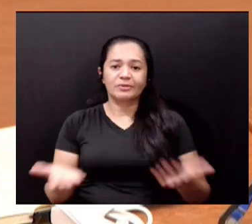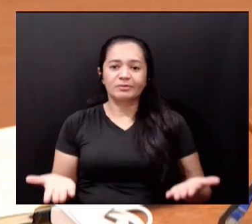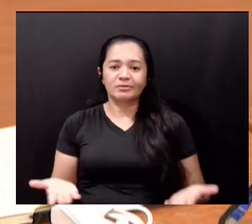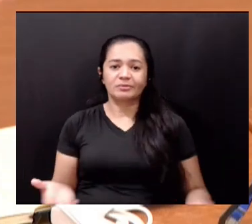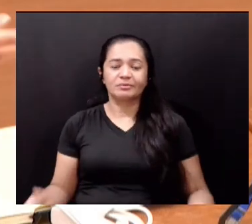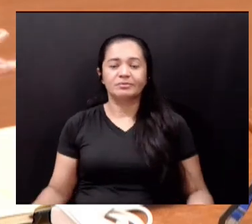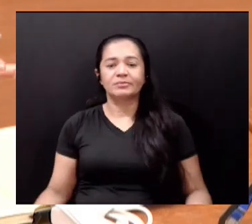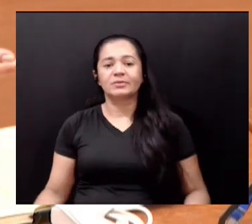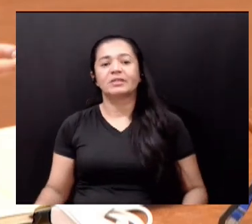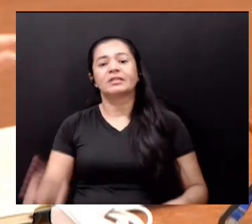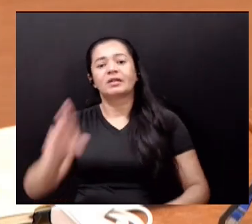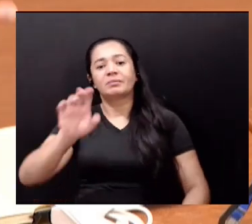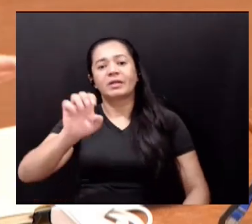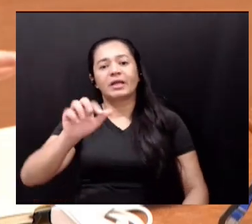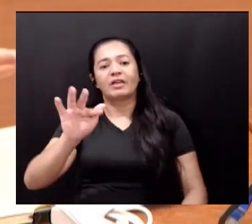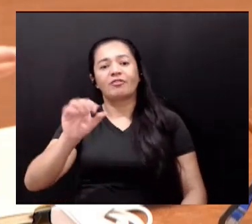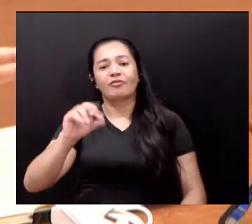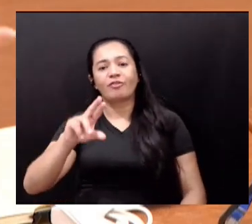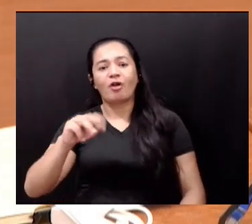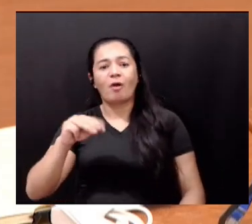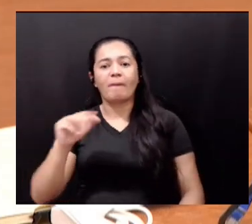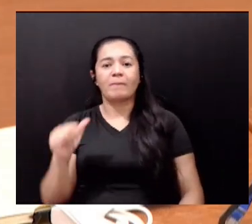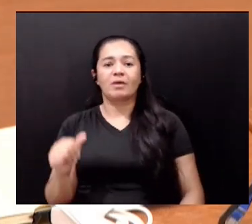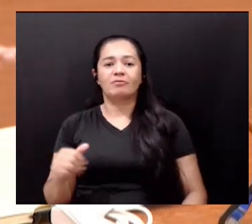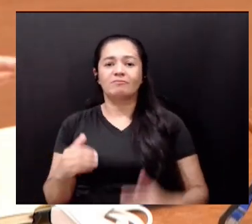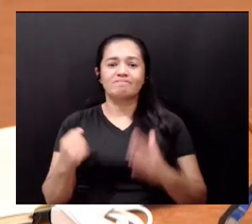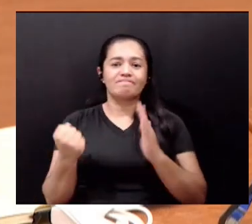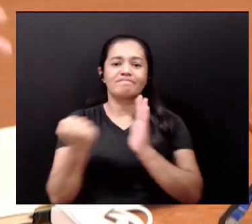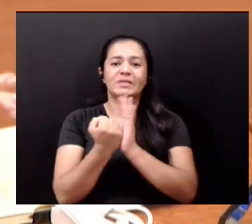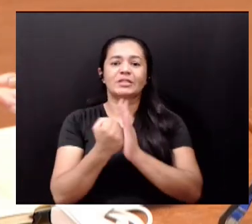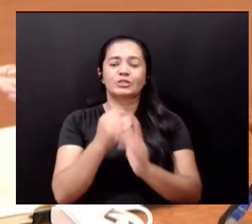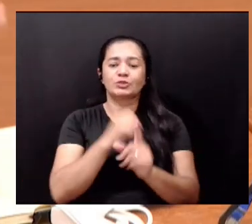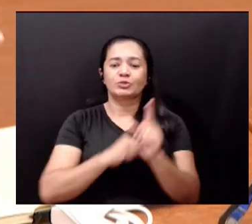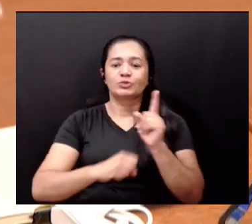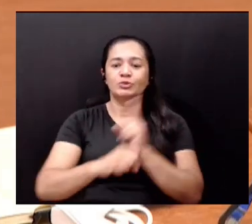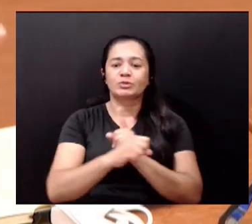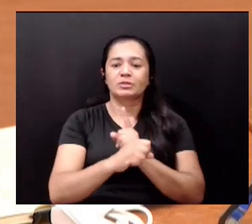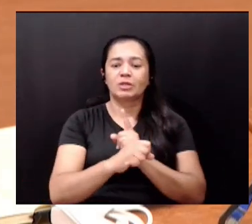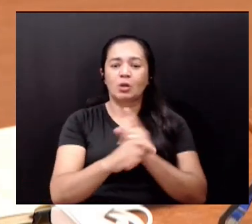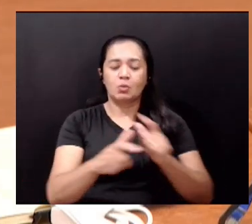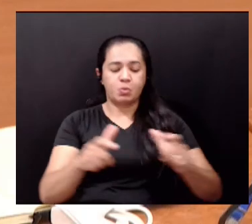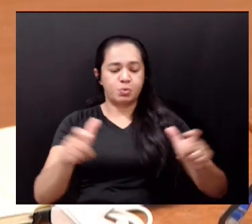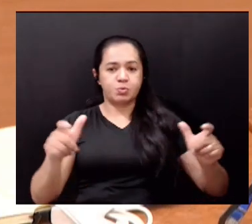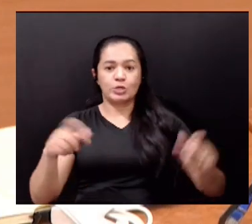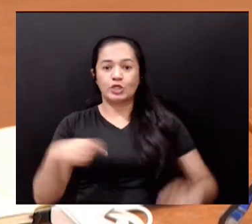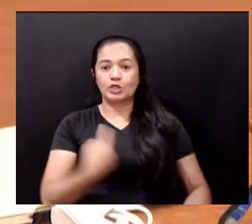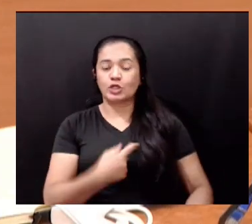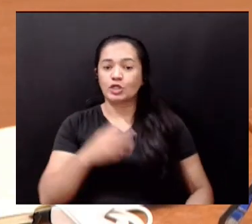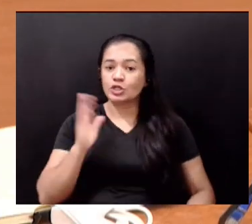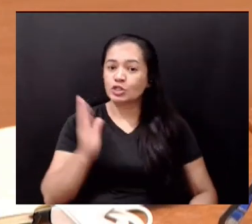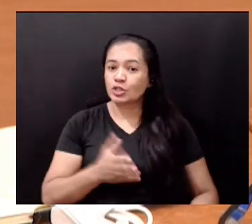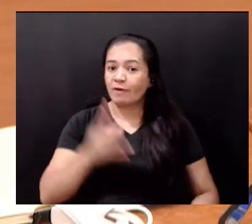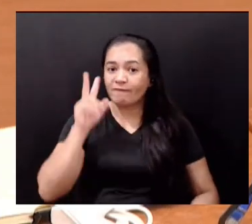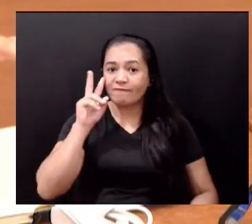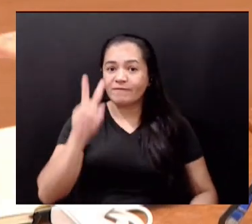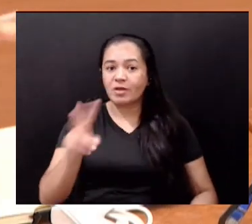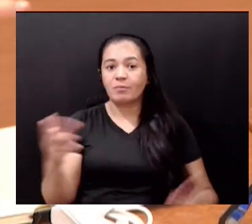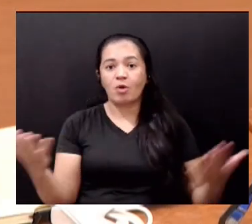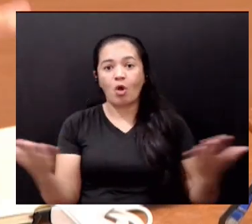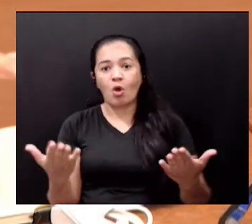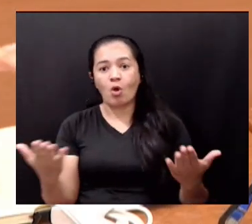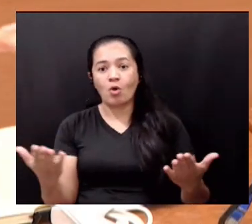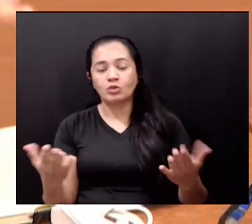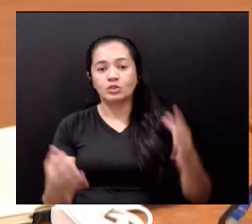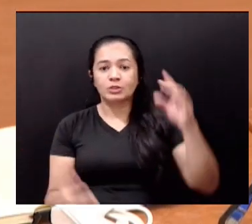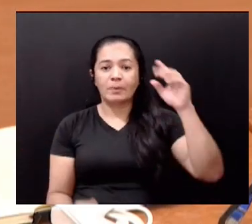Previdência vai gerar um impacto social gigante, que nós já estamos vendo hoje, inclusive com muitos idosos e idosas nos